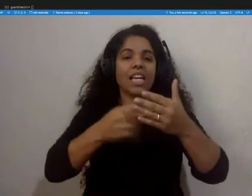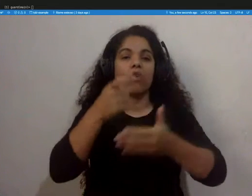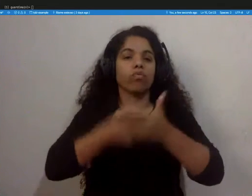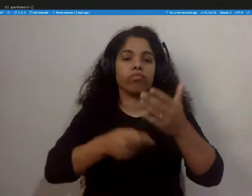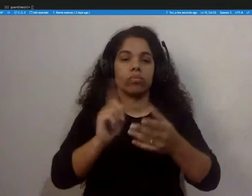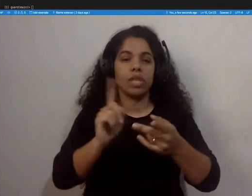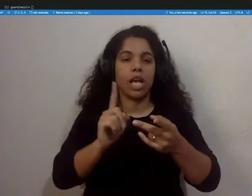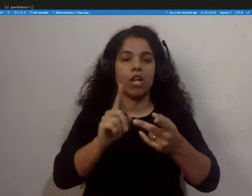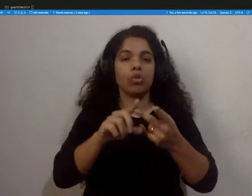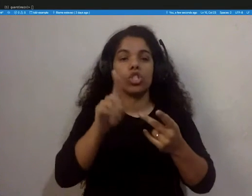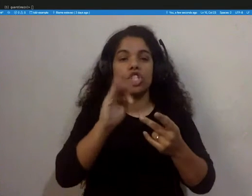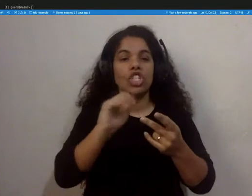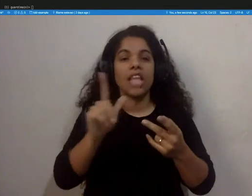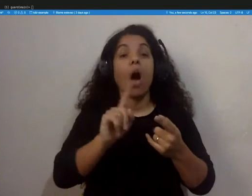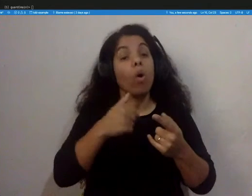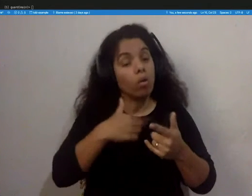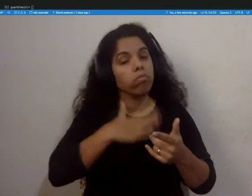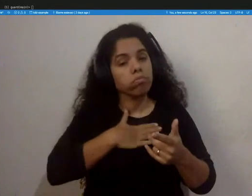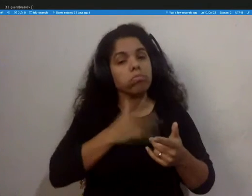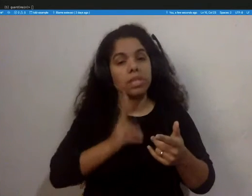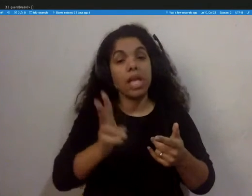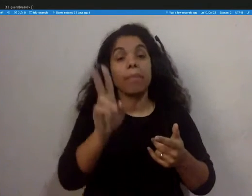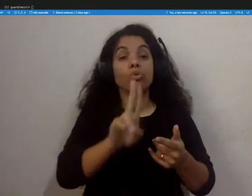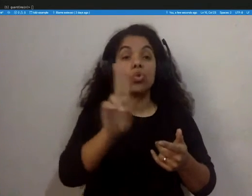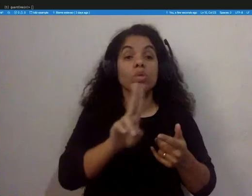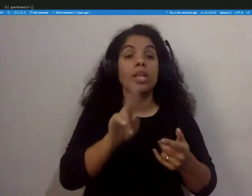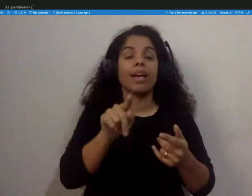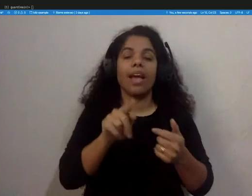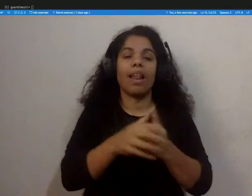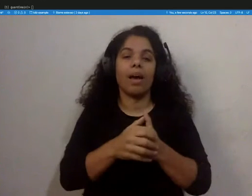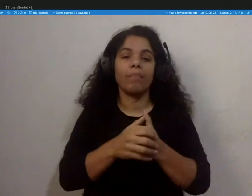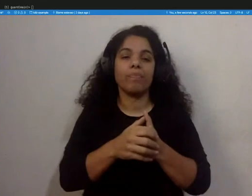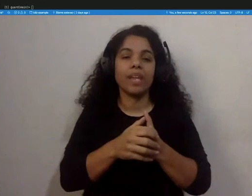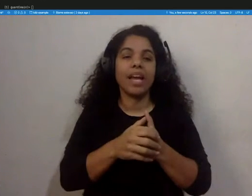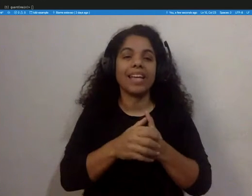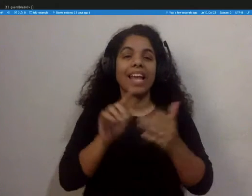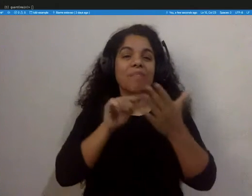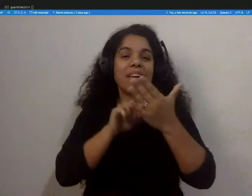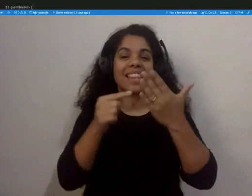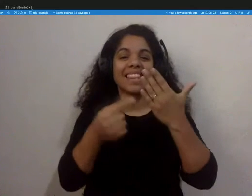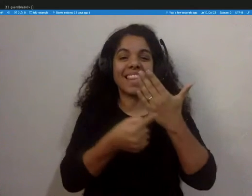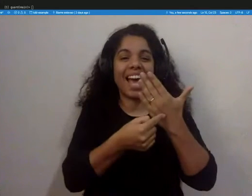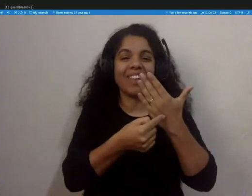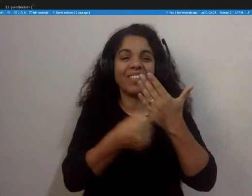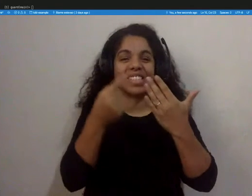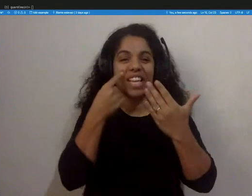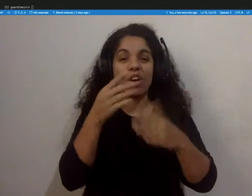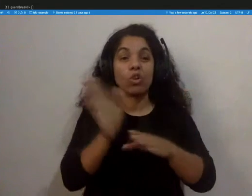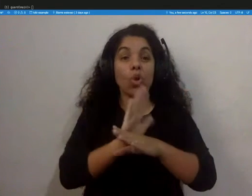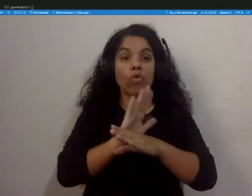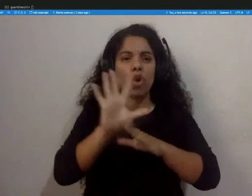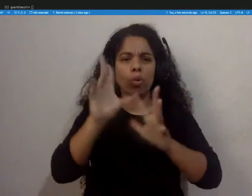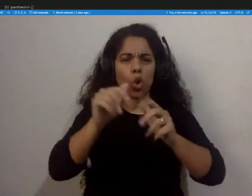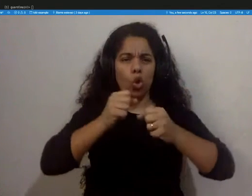o arquivo digital. Eu gosto sempre de usar aquela metáfora, não sei se vocês já viram do filme